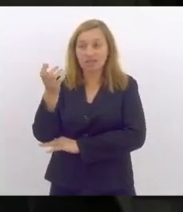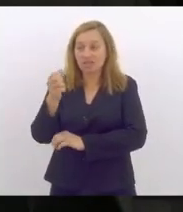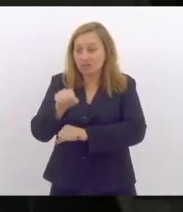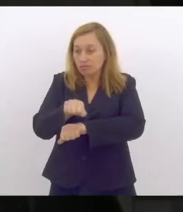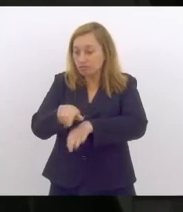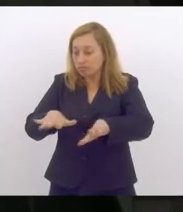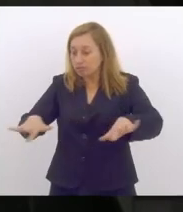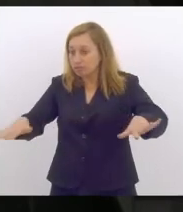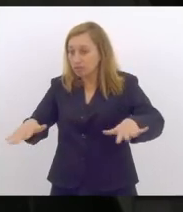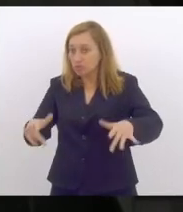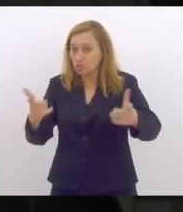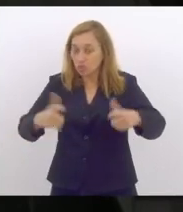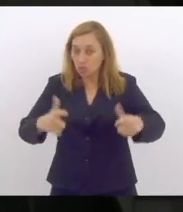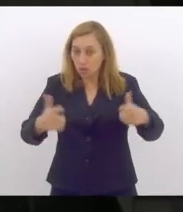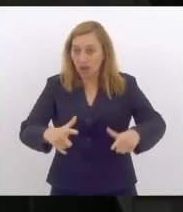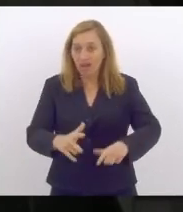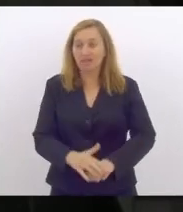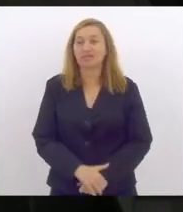na região